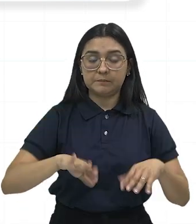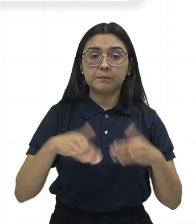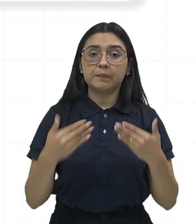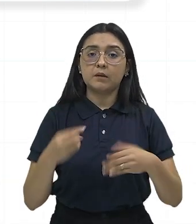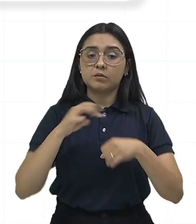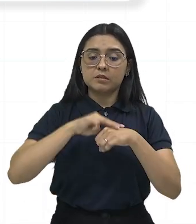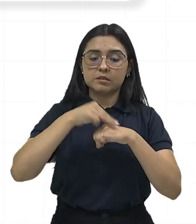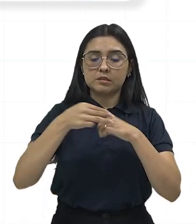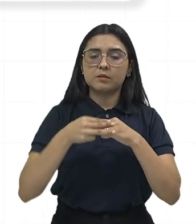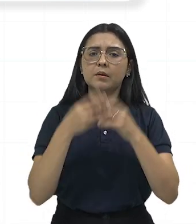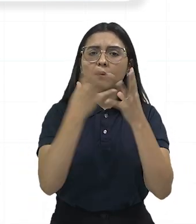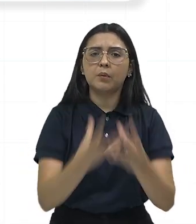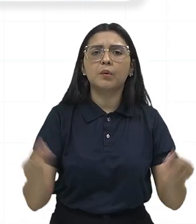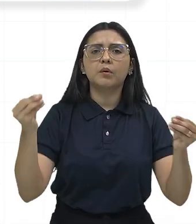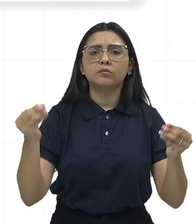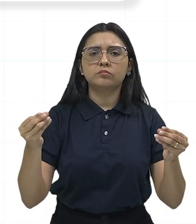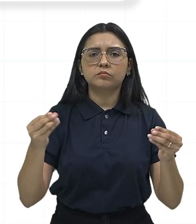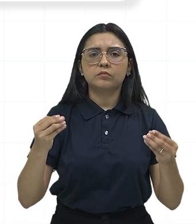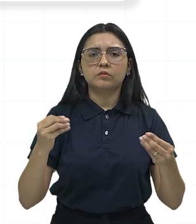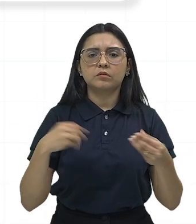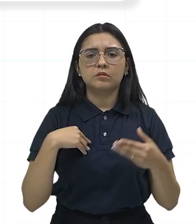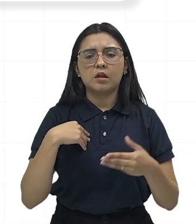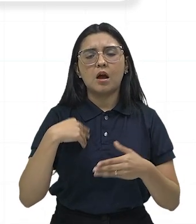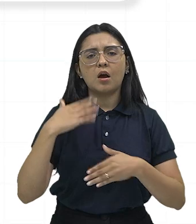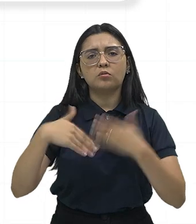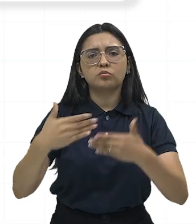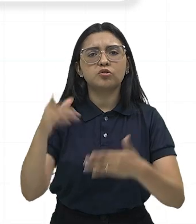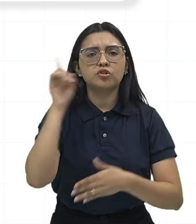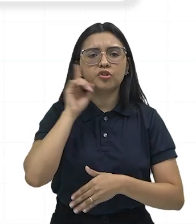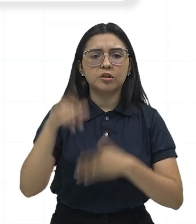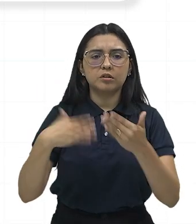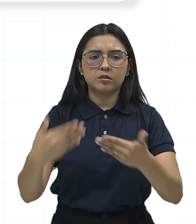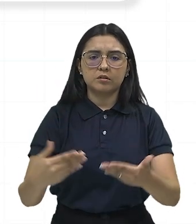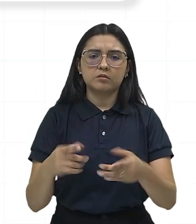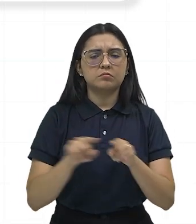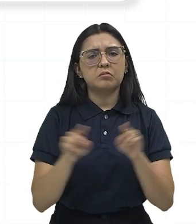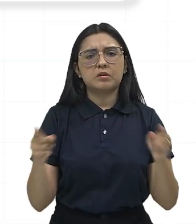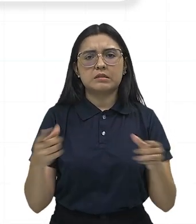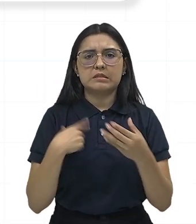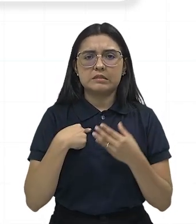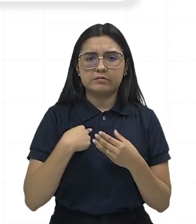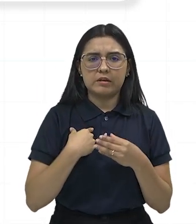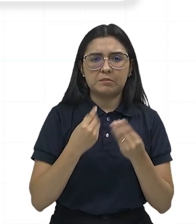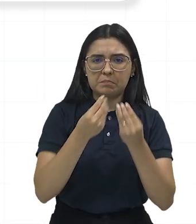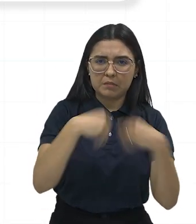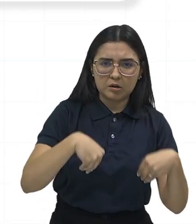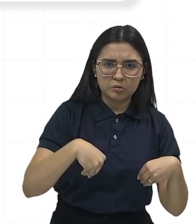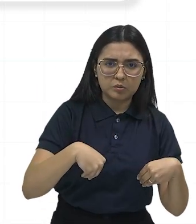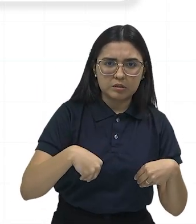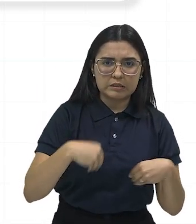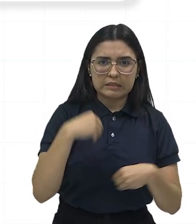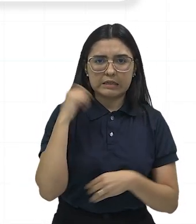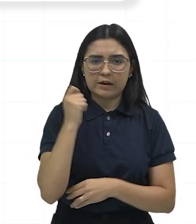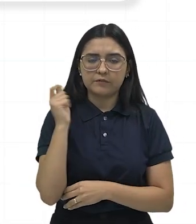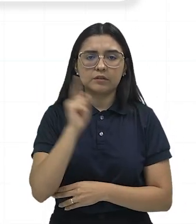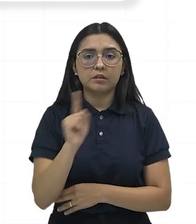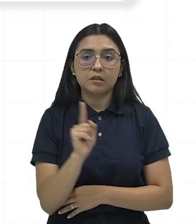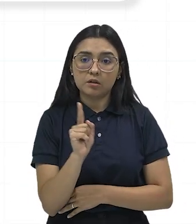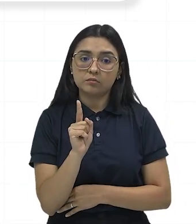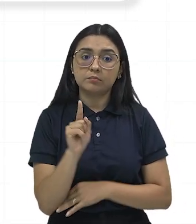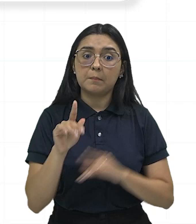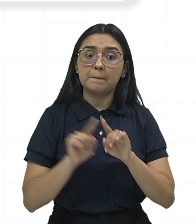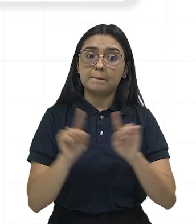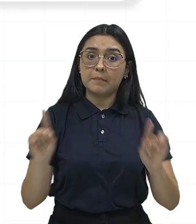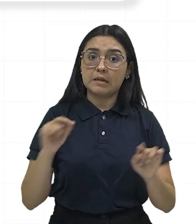sintomas eles desaparecem após alguns dias, sem deixar sequelas graves. No entanto, quando o vírus é